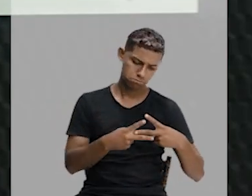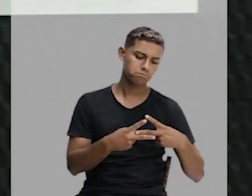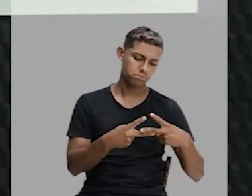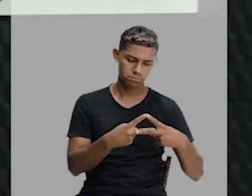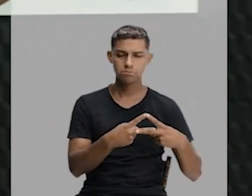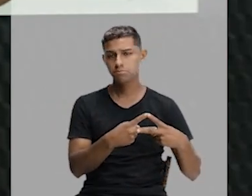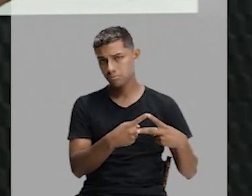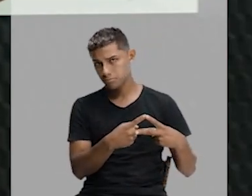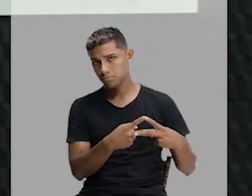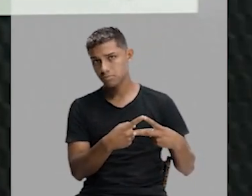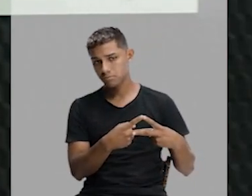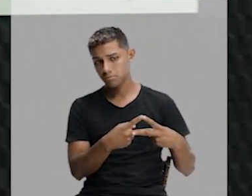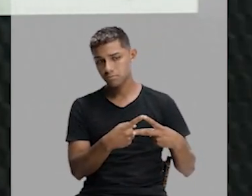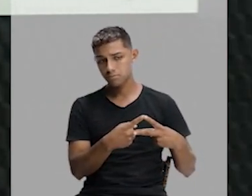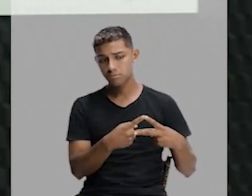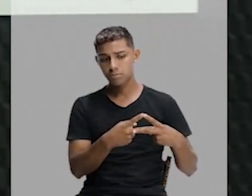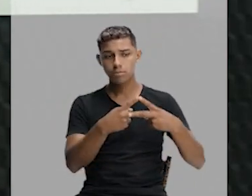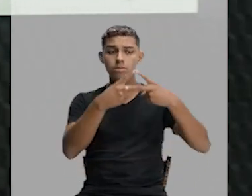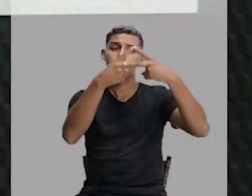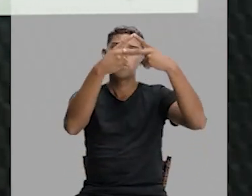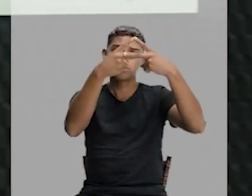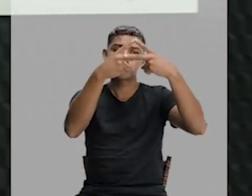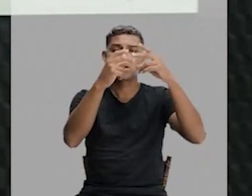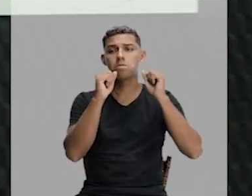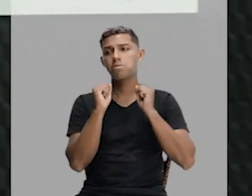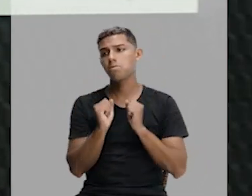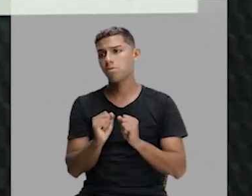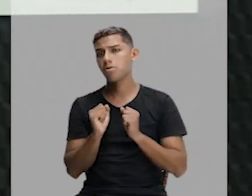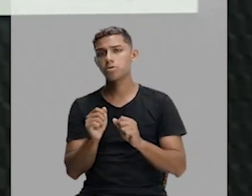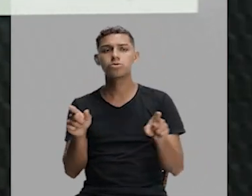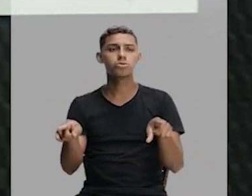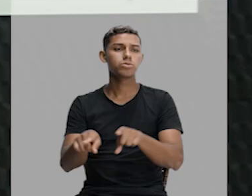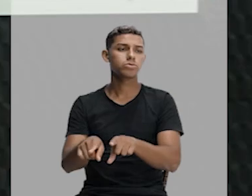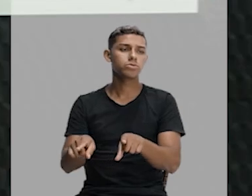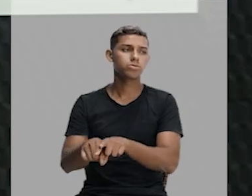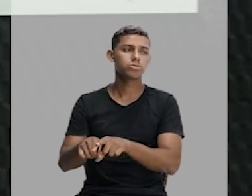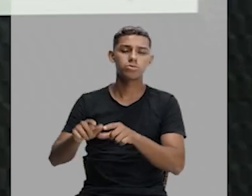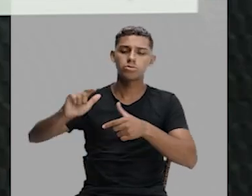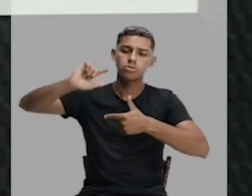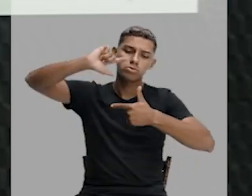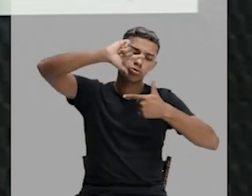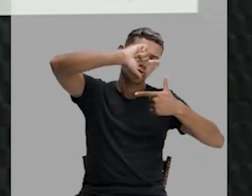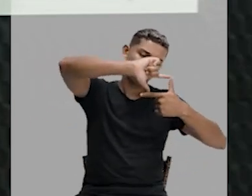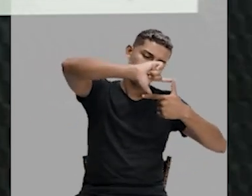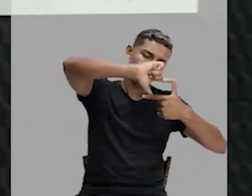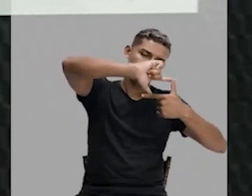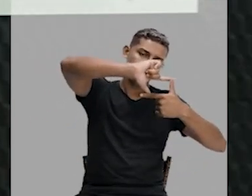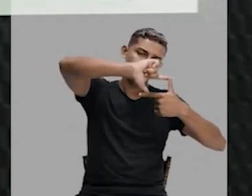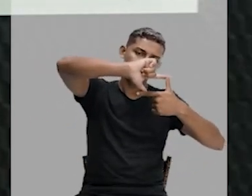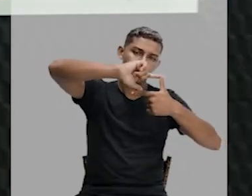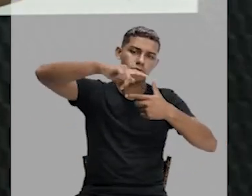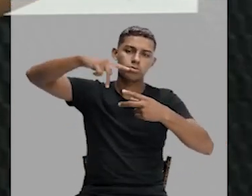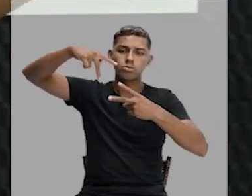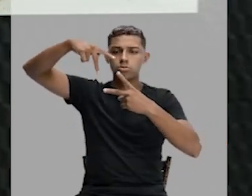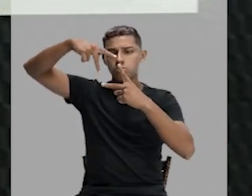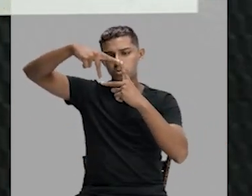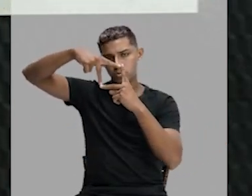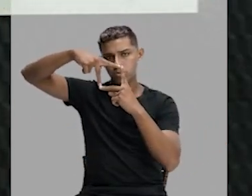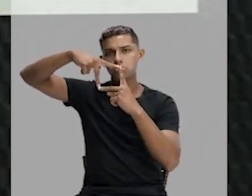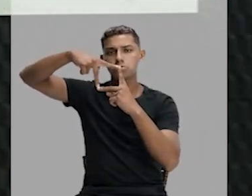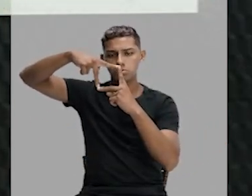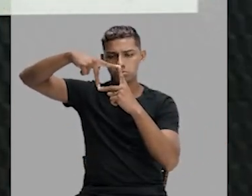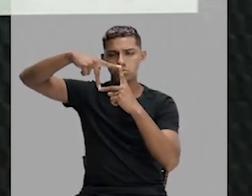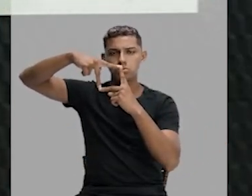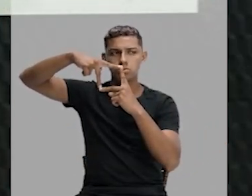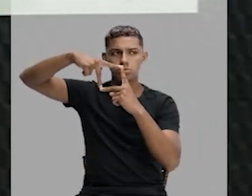é um triângulo. Mas você pode ter um prisma quadricular, você pode ter um prisma pentagonal, você pode